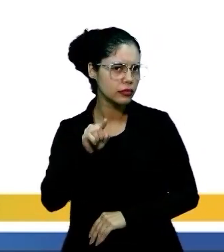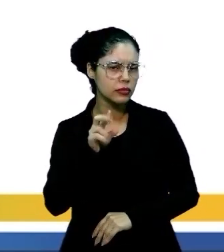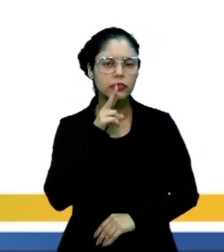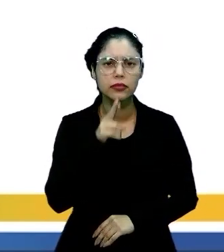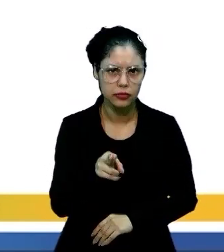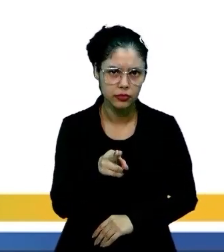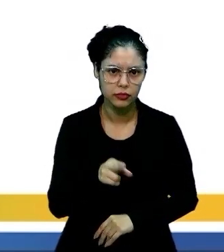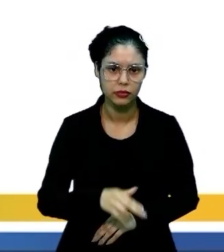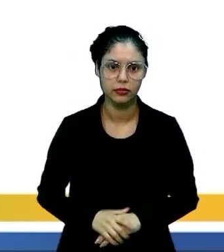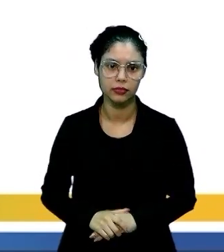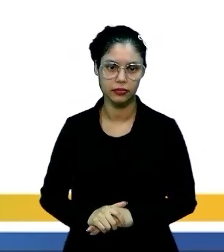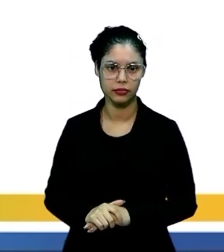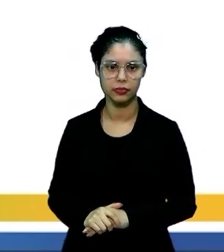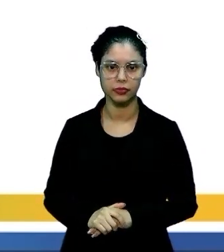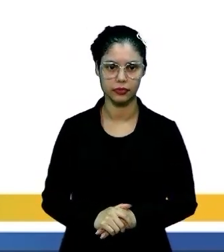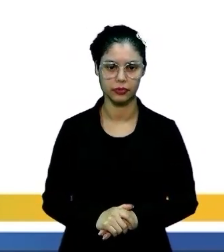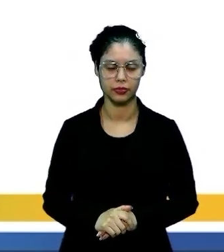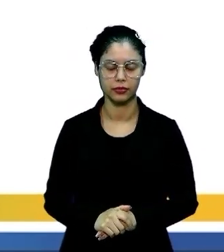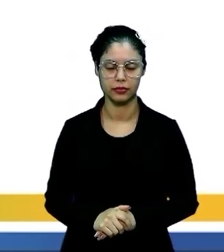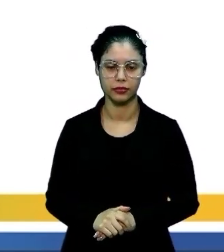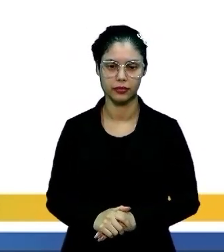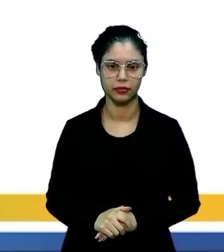nossa alternativa?